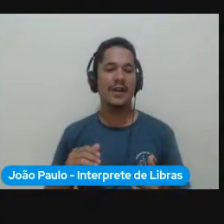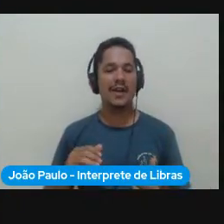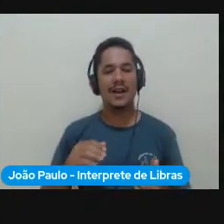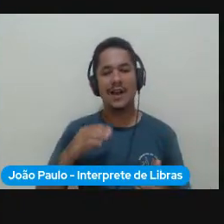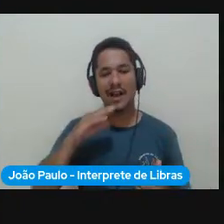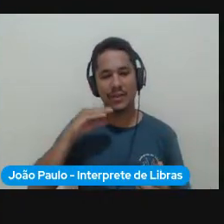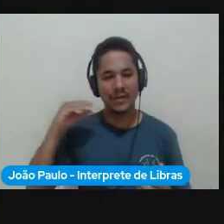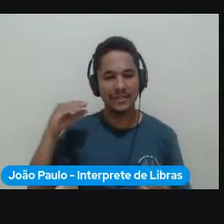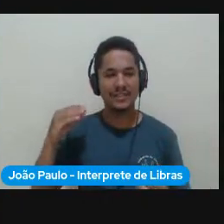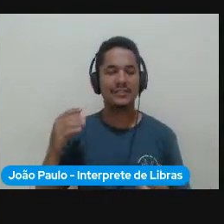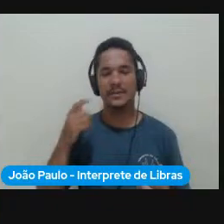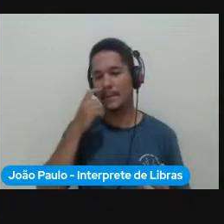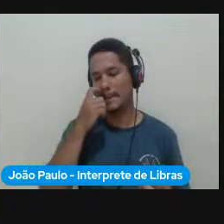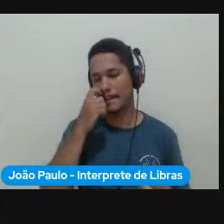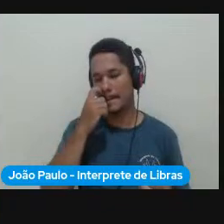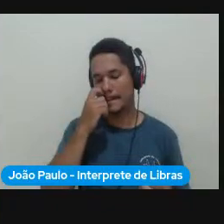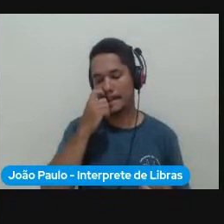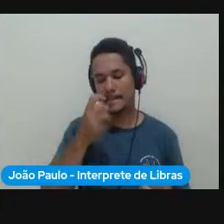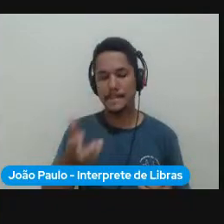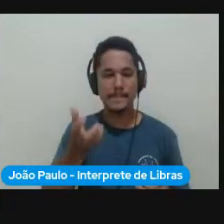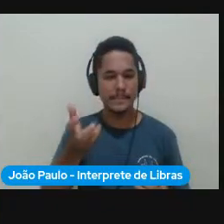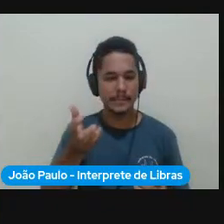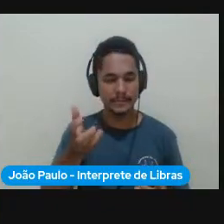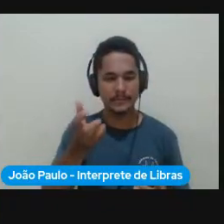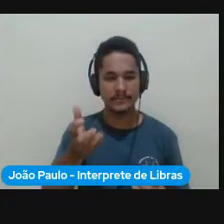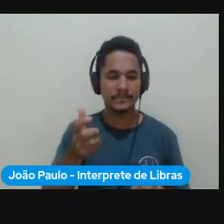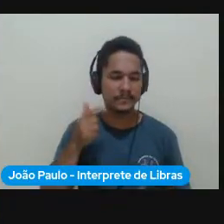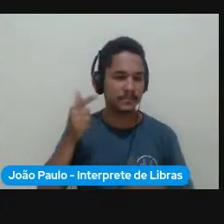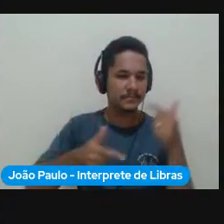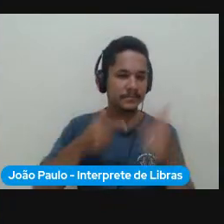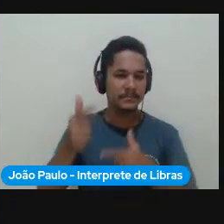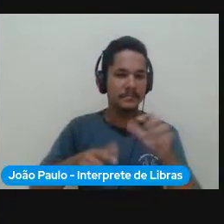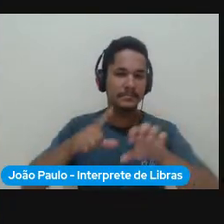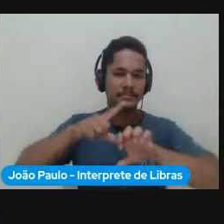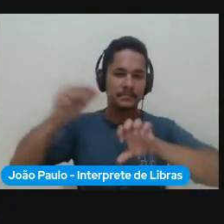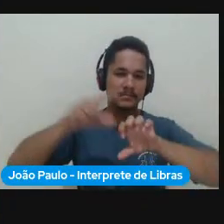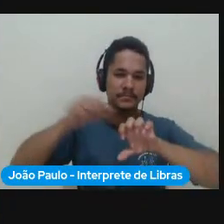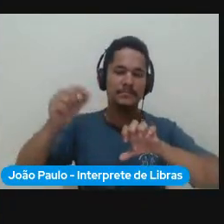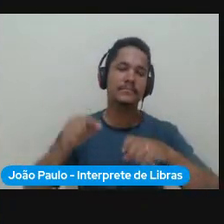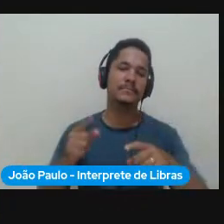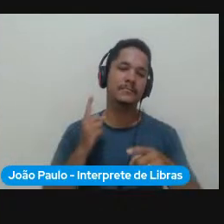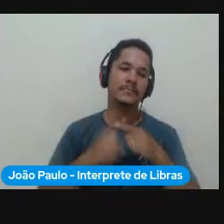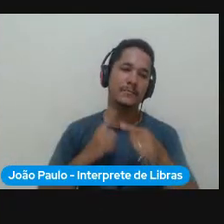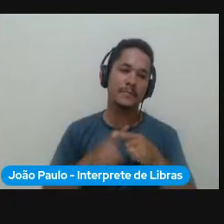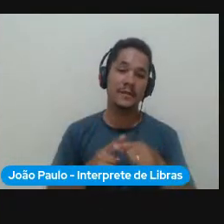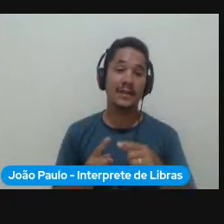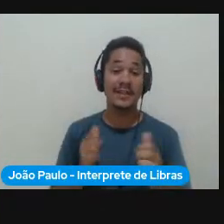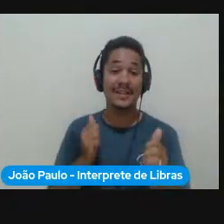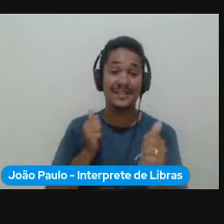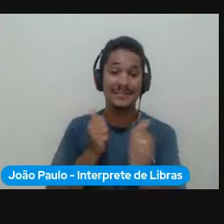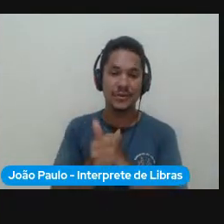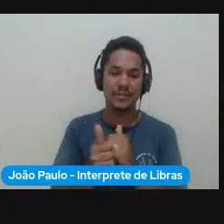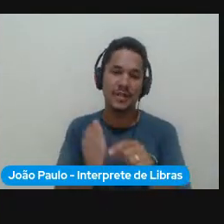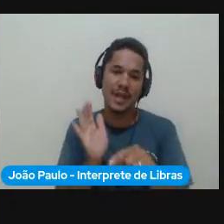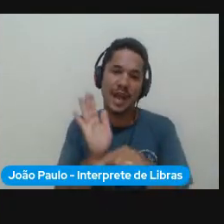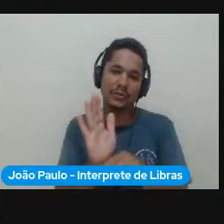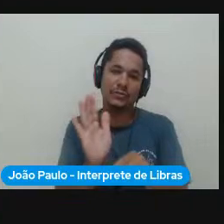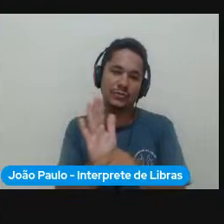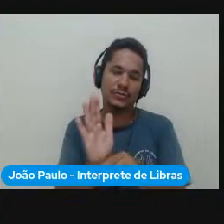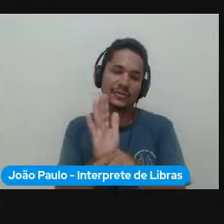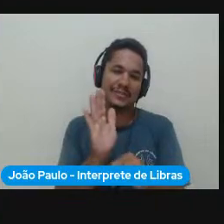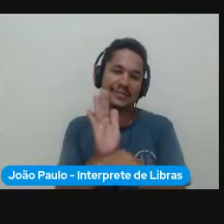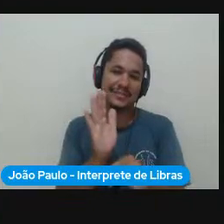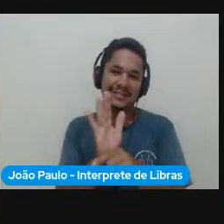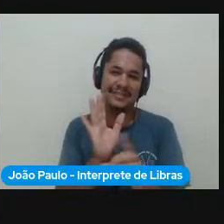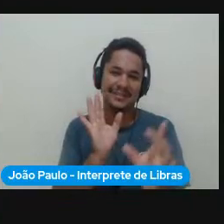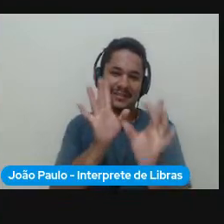adolescentes também que estejam nessa jornada empreendedora, até porque o esporte ele é apenas uma via que conecta ali os